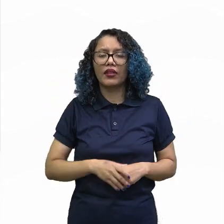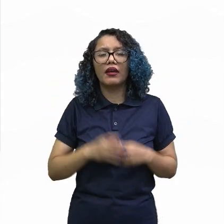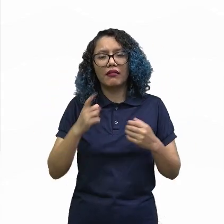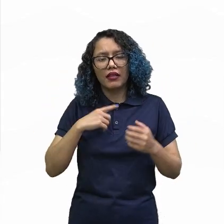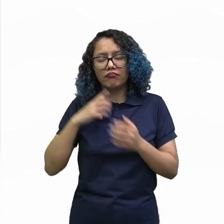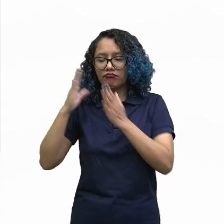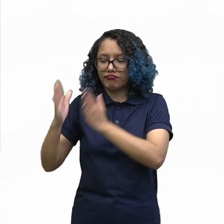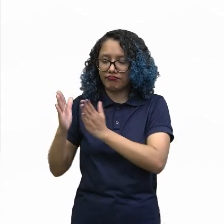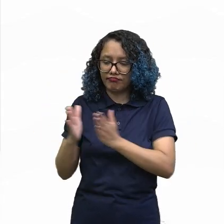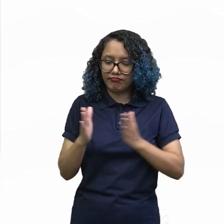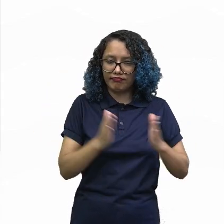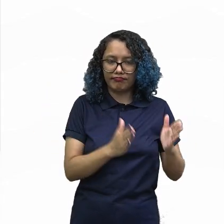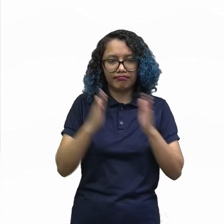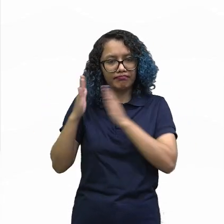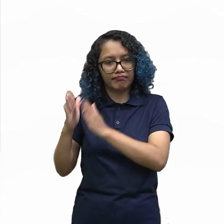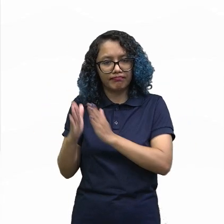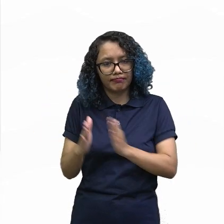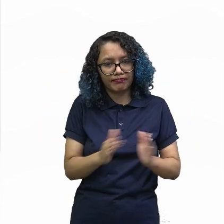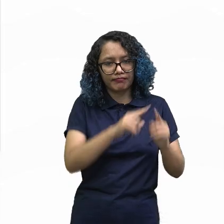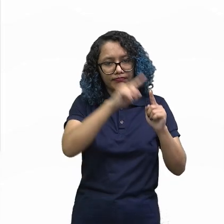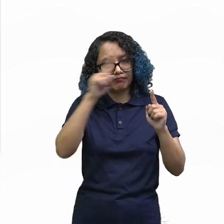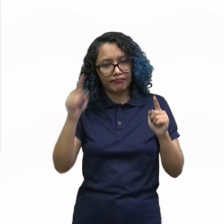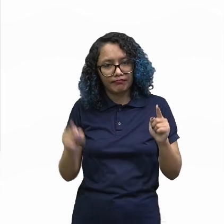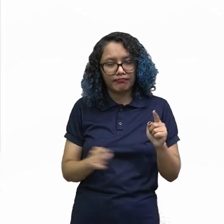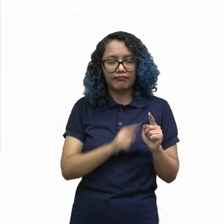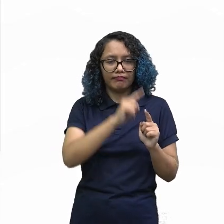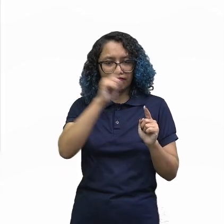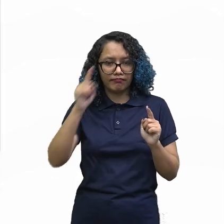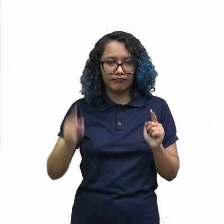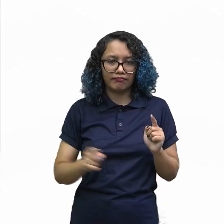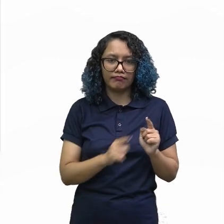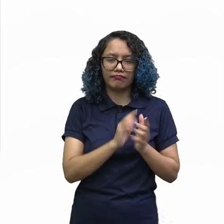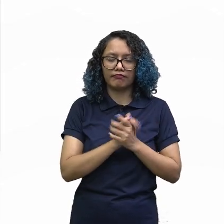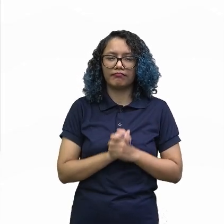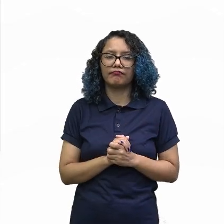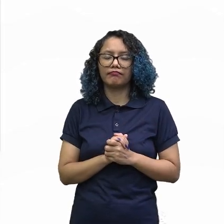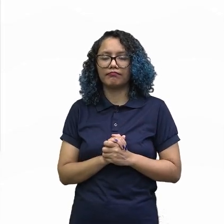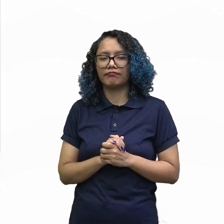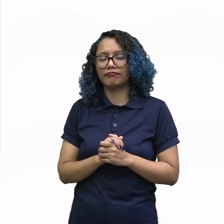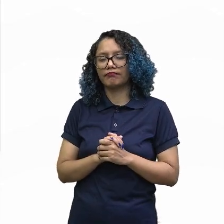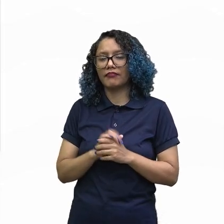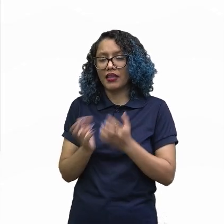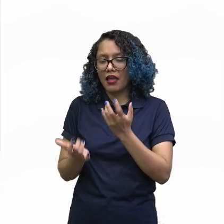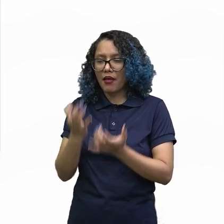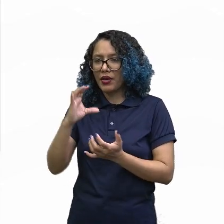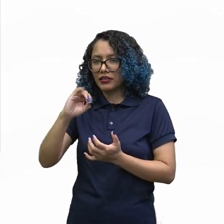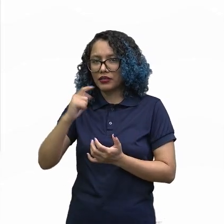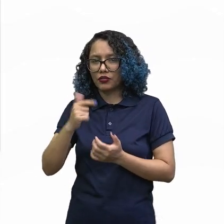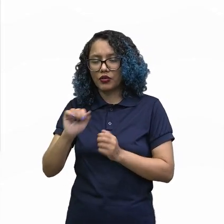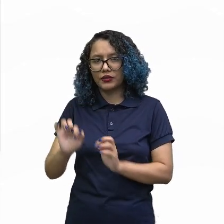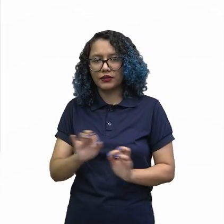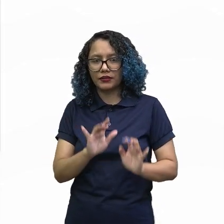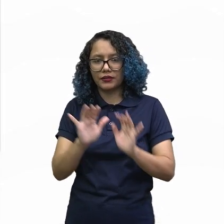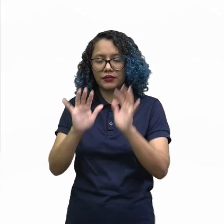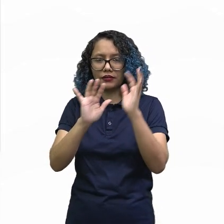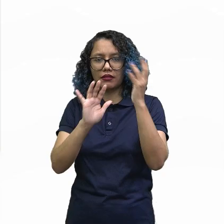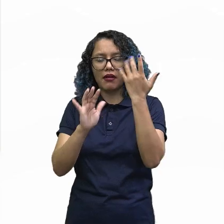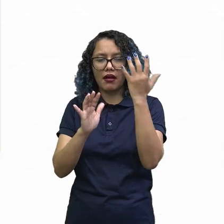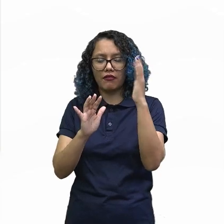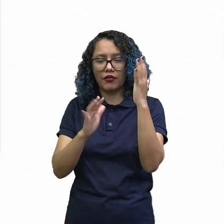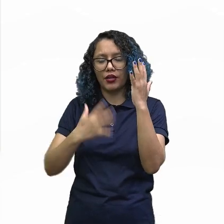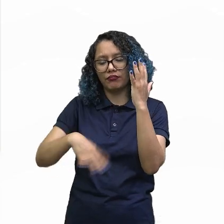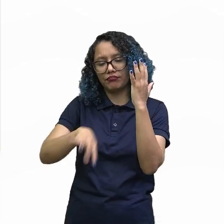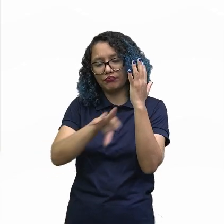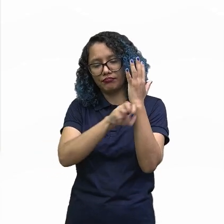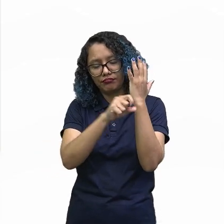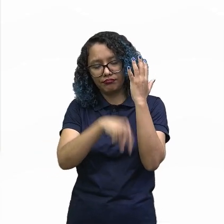ciclo, né? Que a queima também produz o CO2 vai lá para a árvore e a árvore transforma em